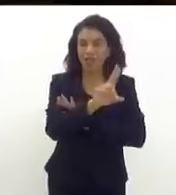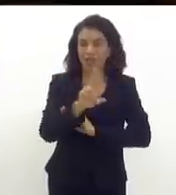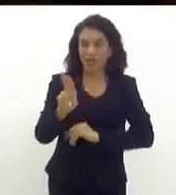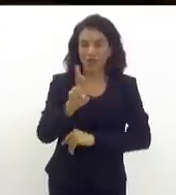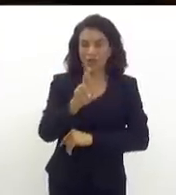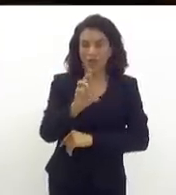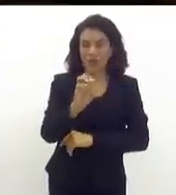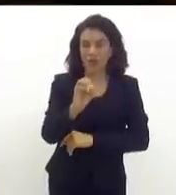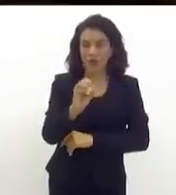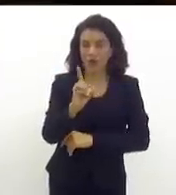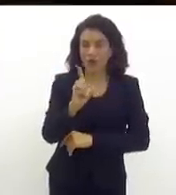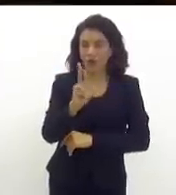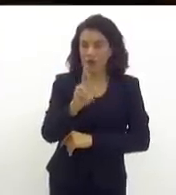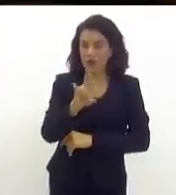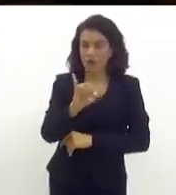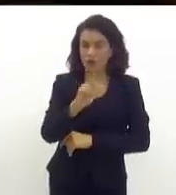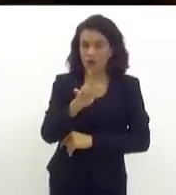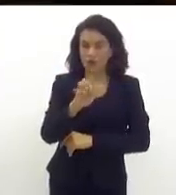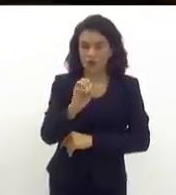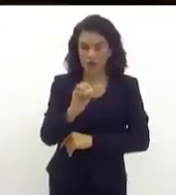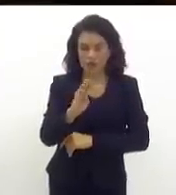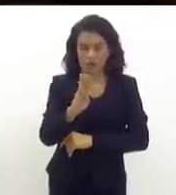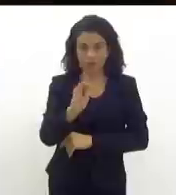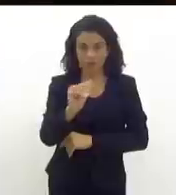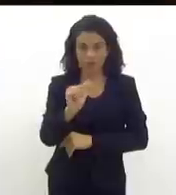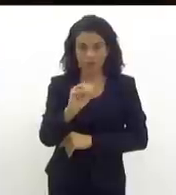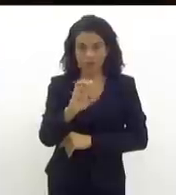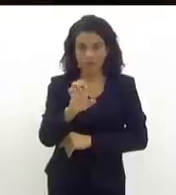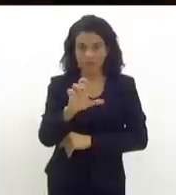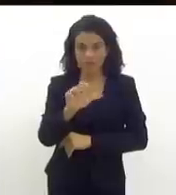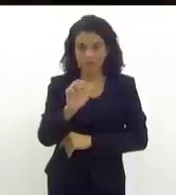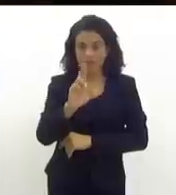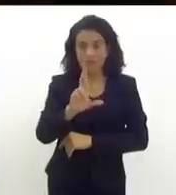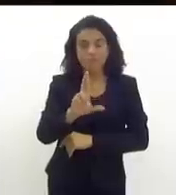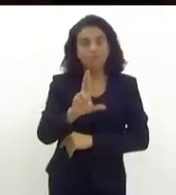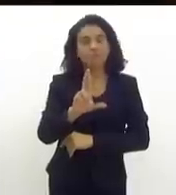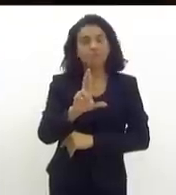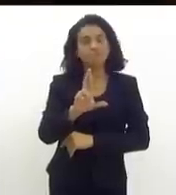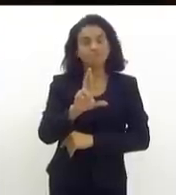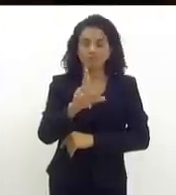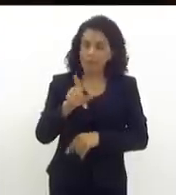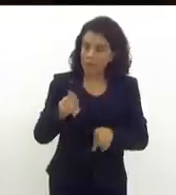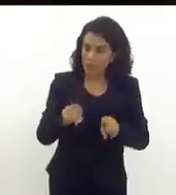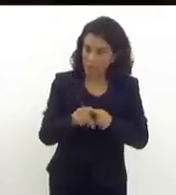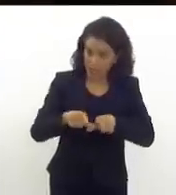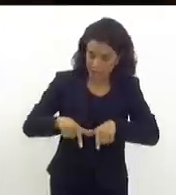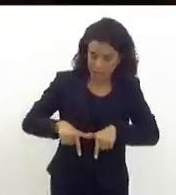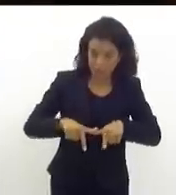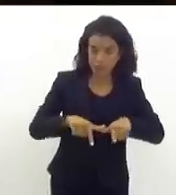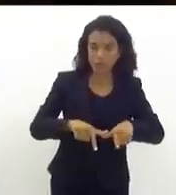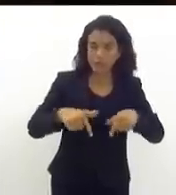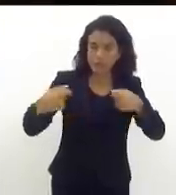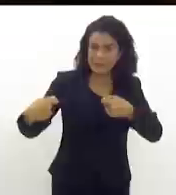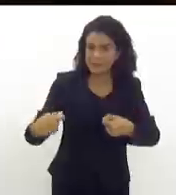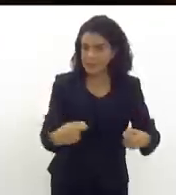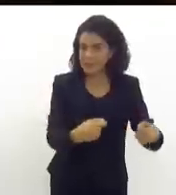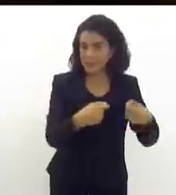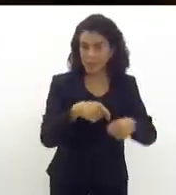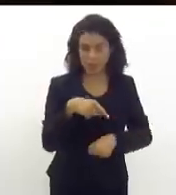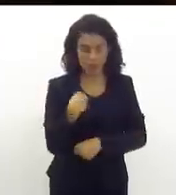para que faça as informações de vidas e tenhamos nós